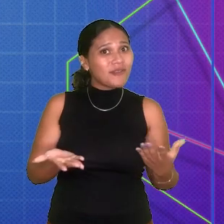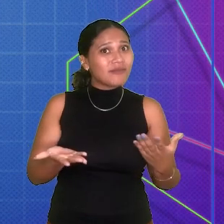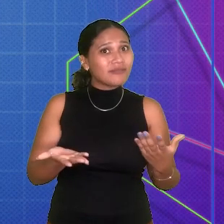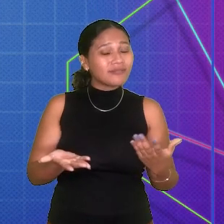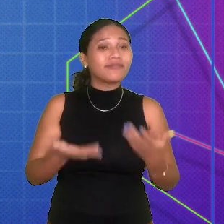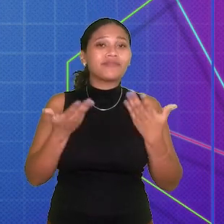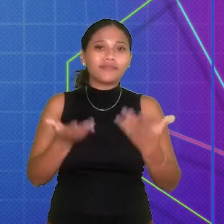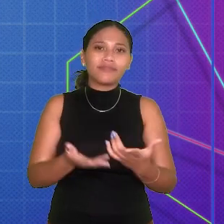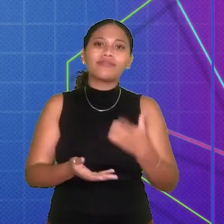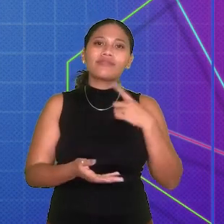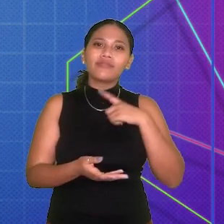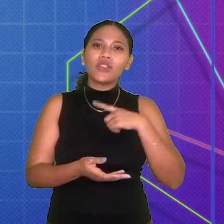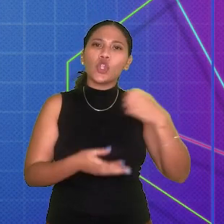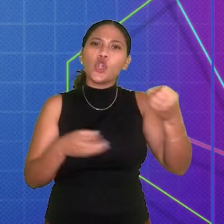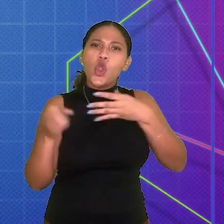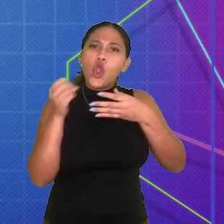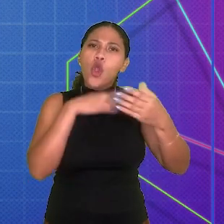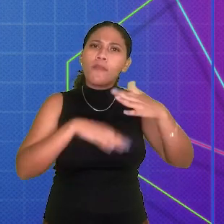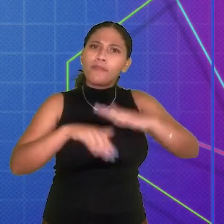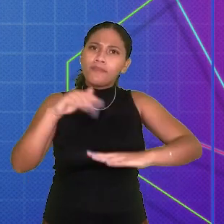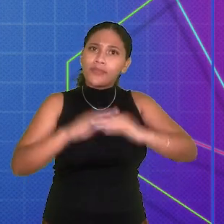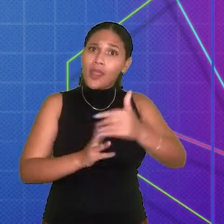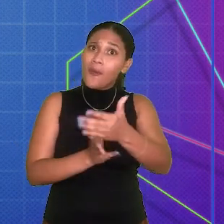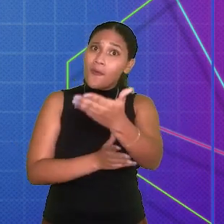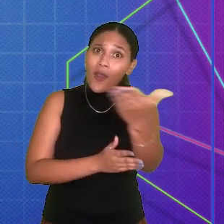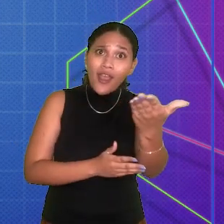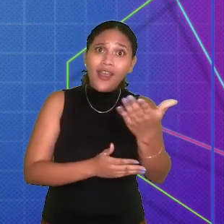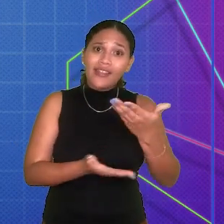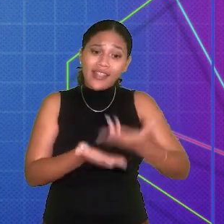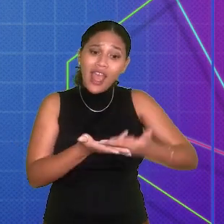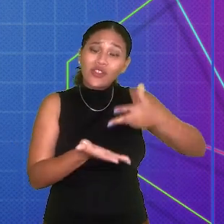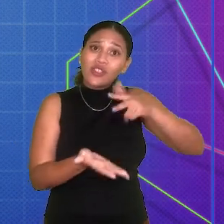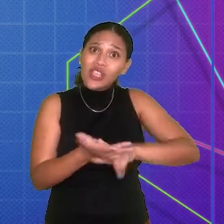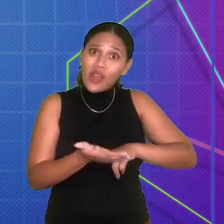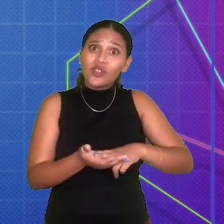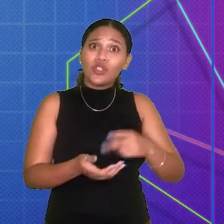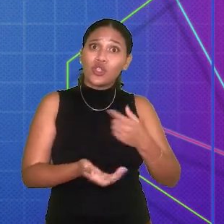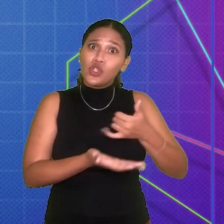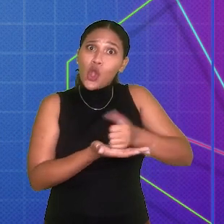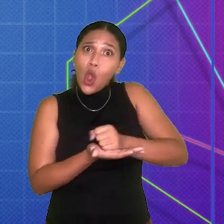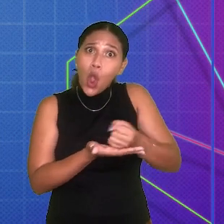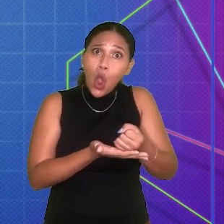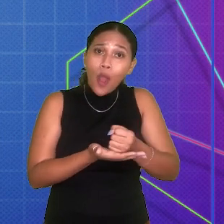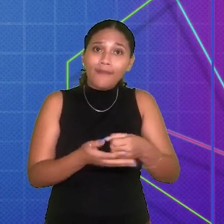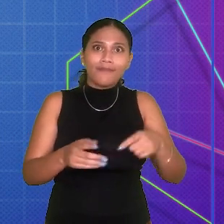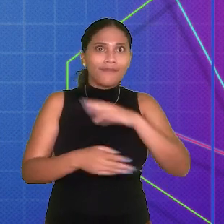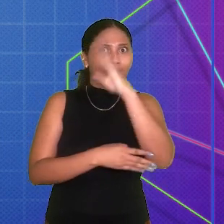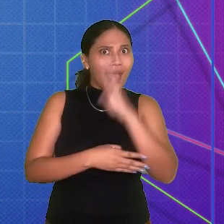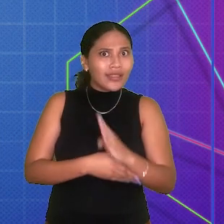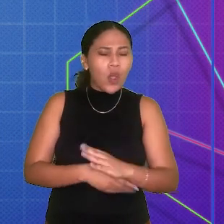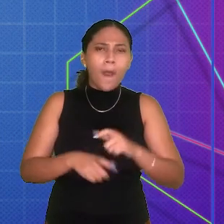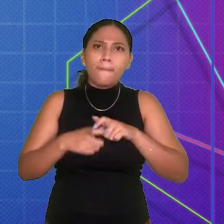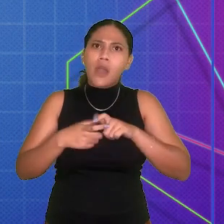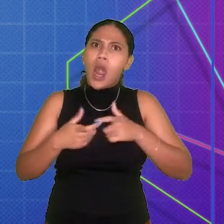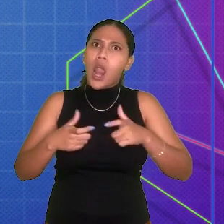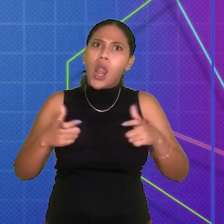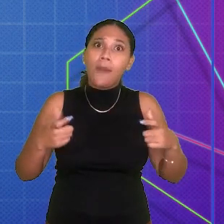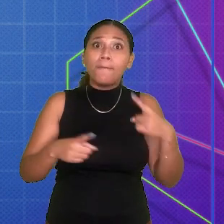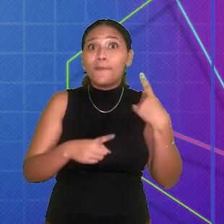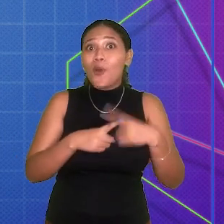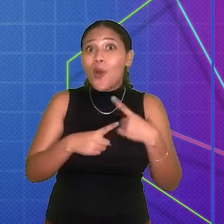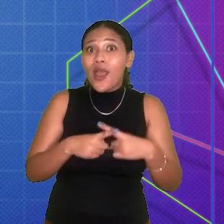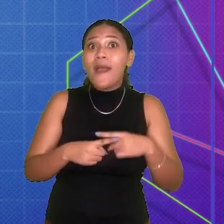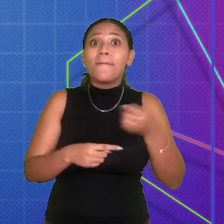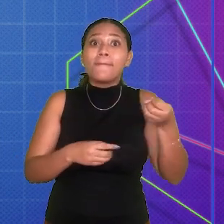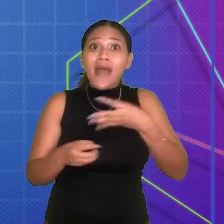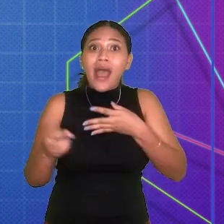uma porta de entrada para muitos de vocês, a tradução de jogos. E a tendência dela no Brasil é só crescer, porque mais jogos